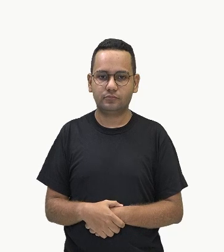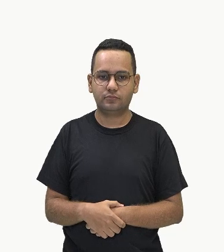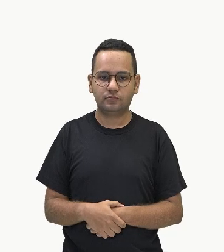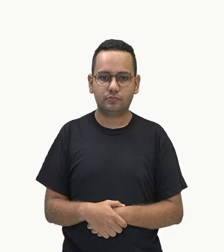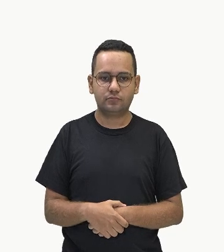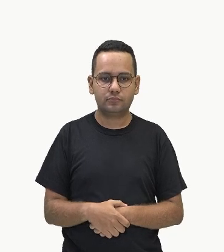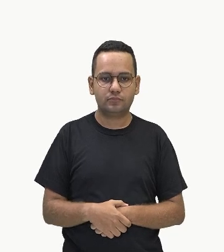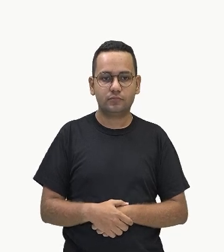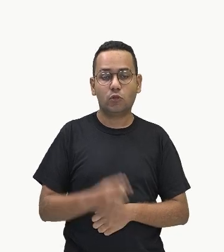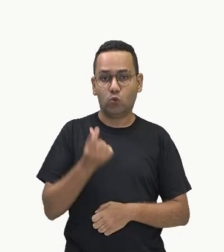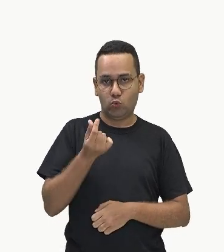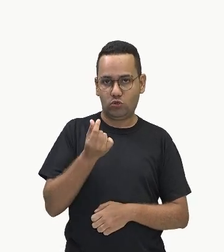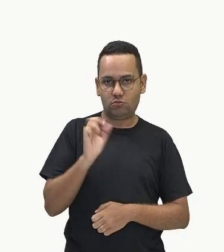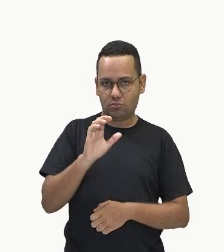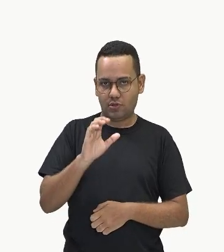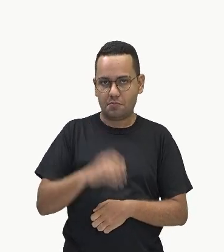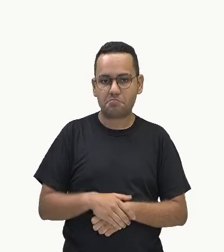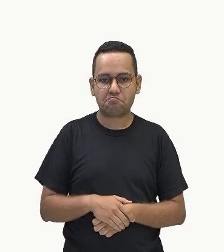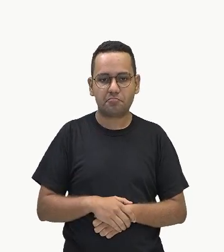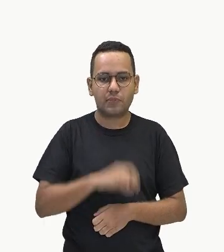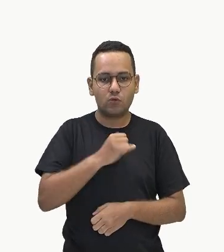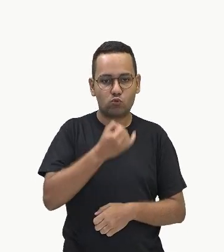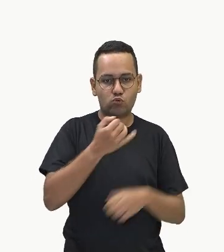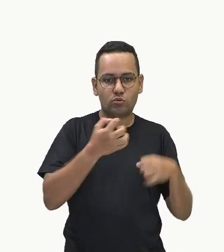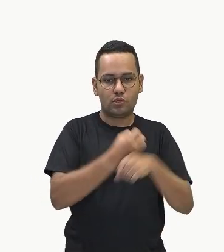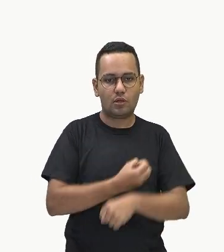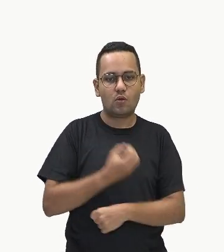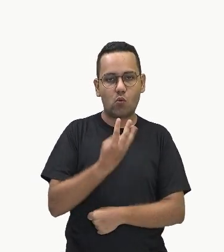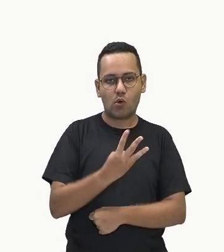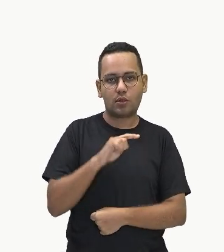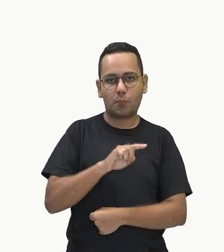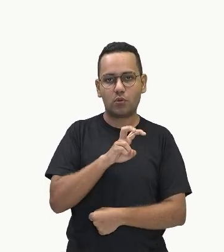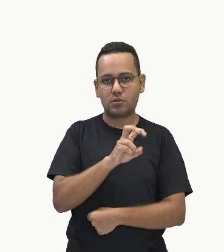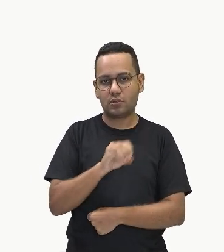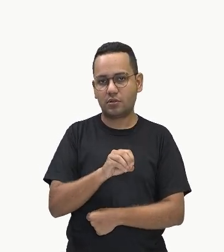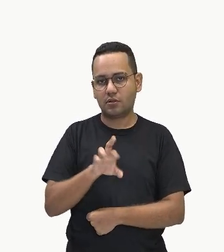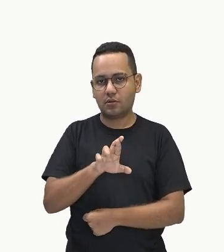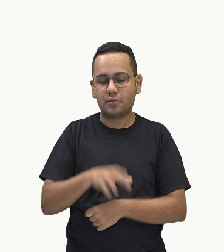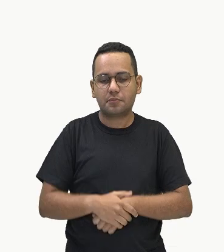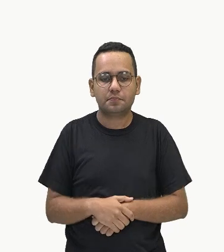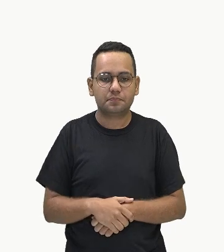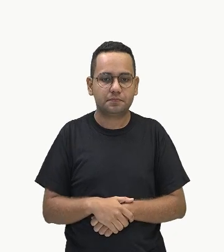capital vai ser R$ 4.500.